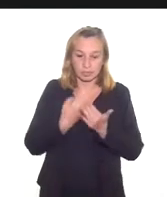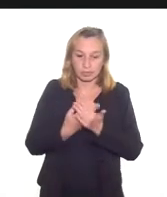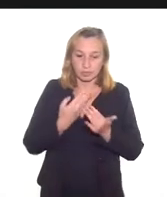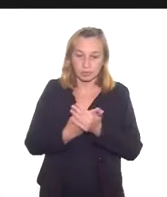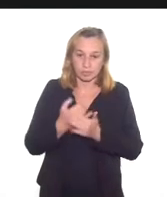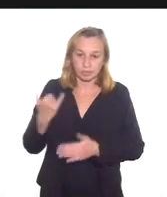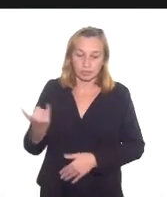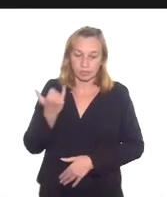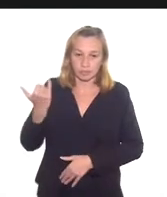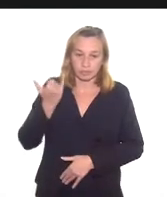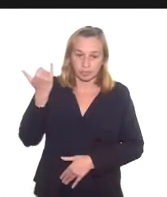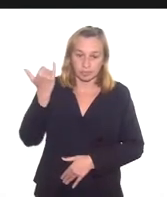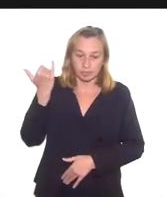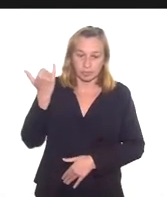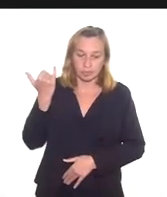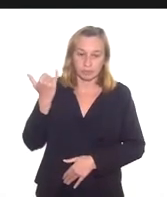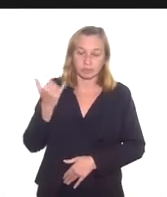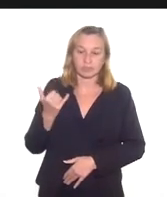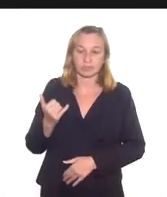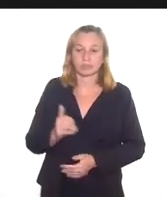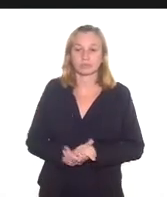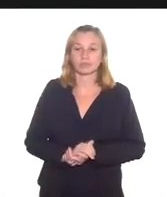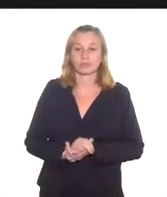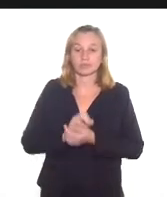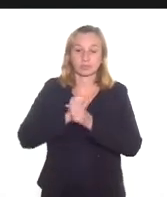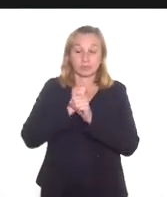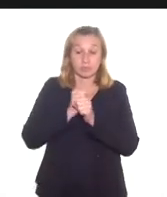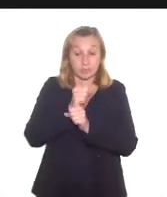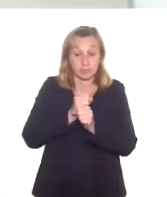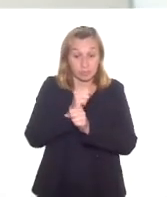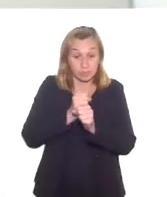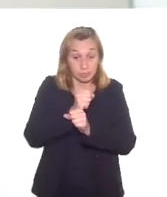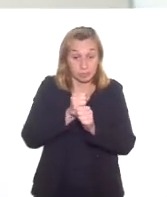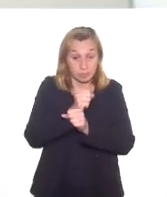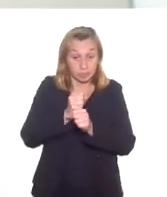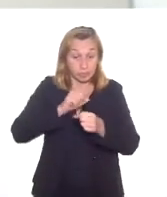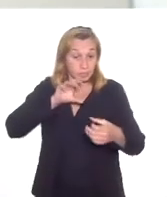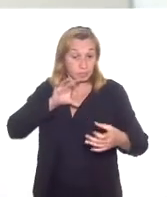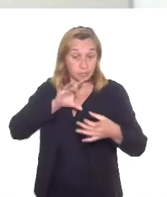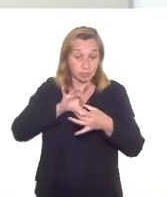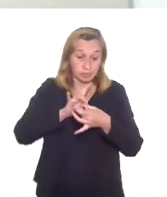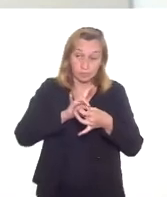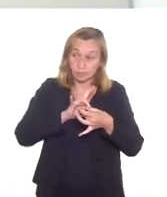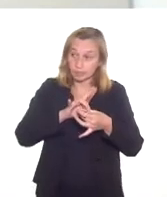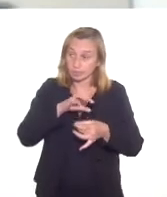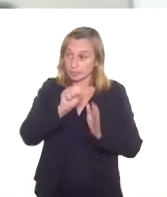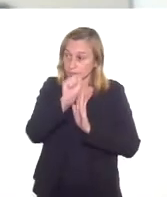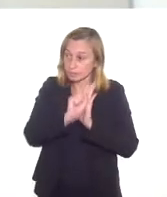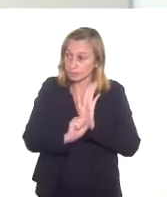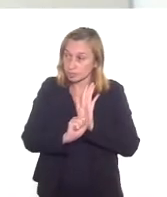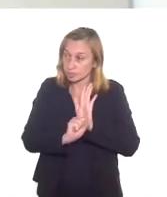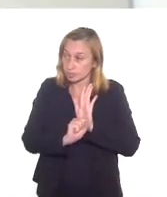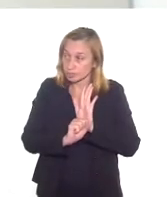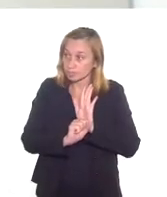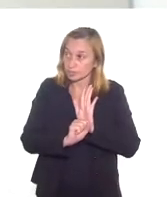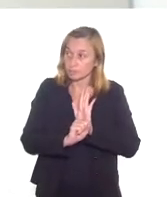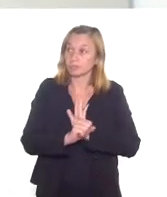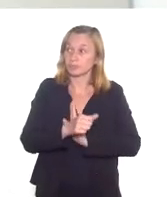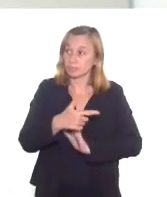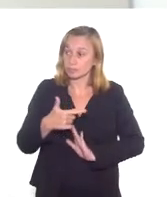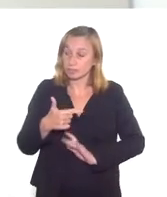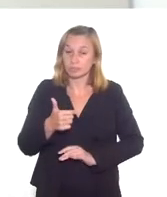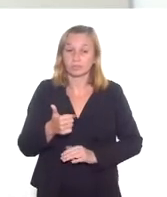uma história centenária, que está vinculada ainda no início do século XX a movimentos, né,